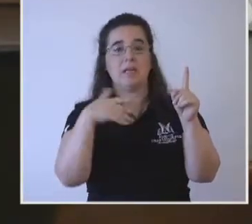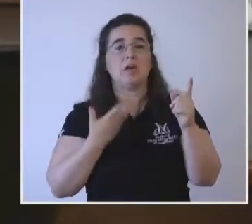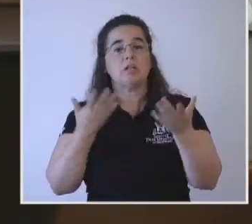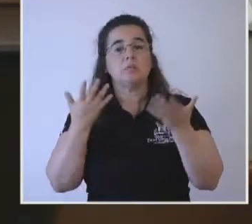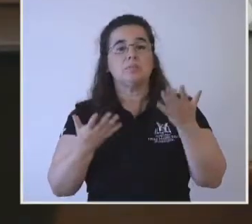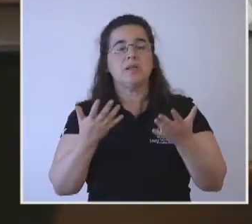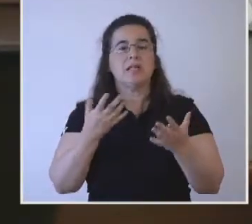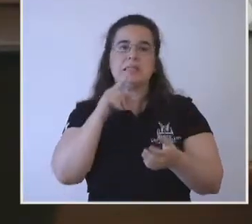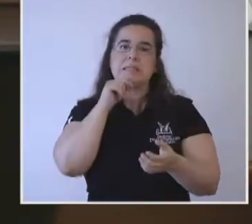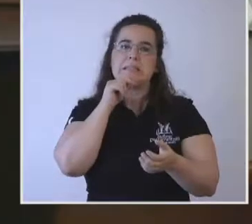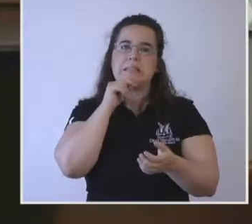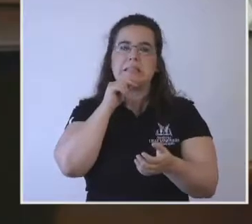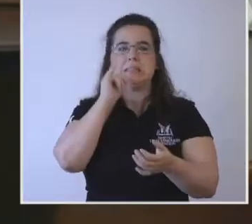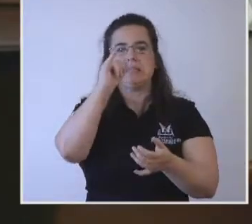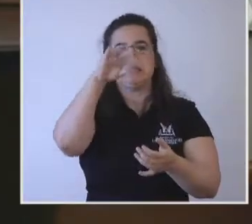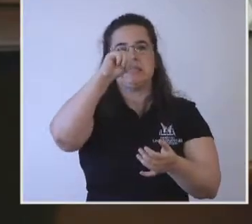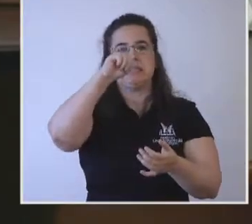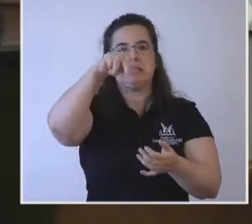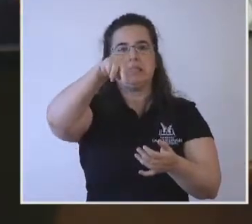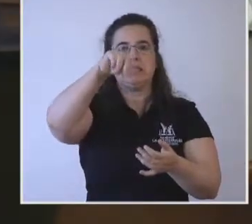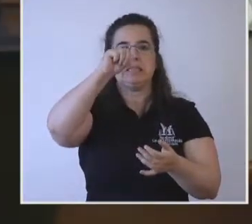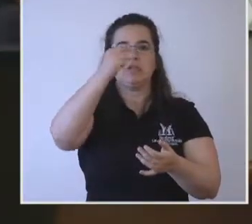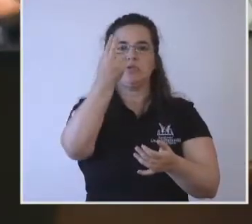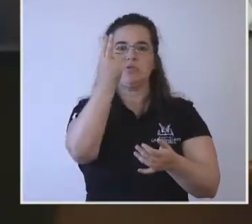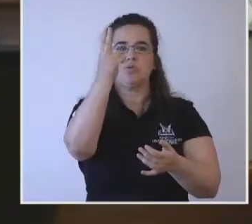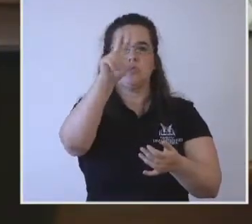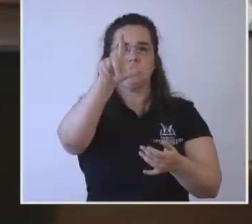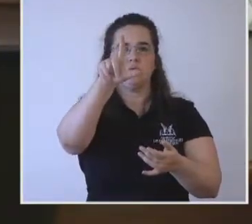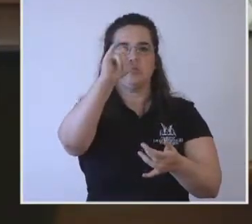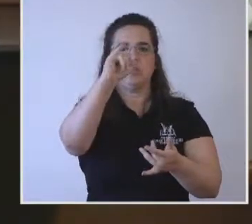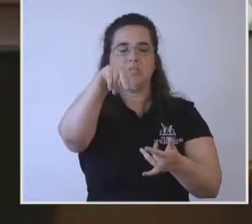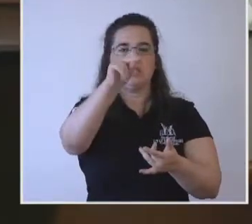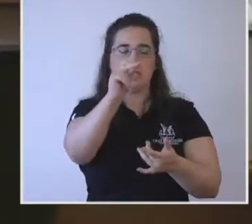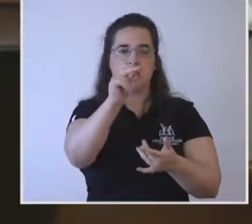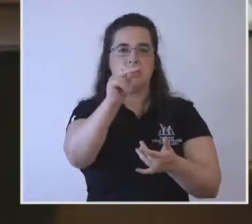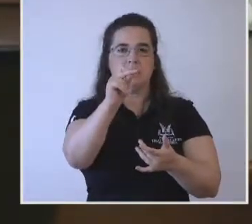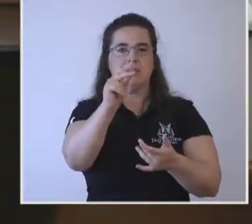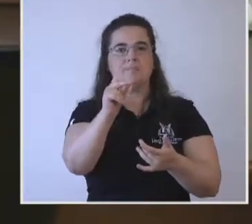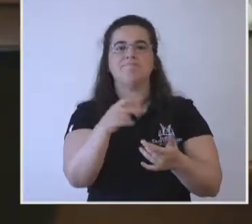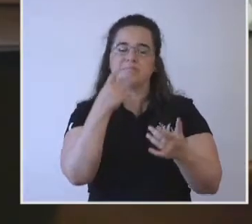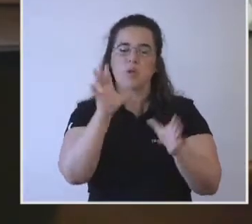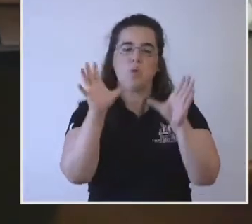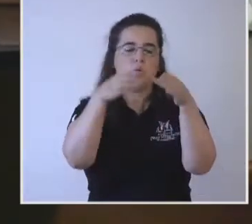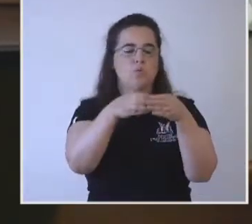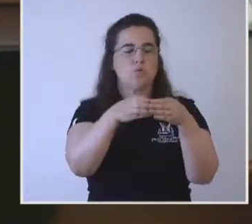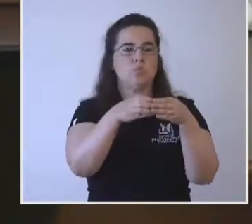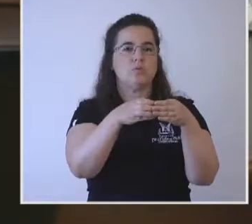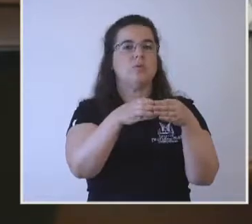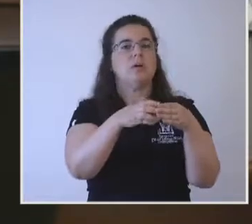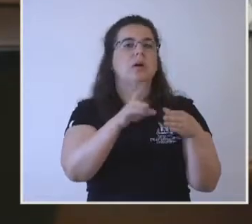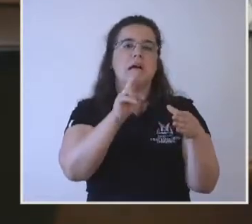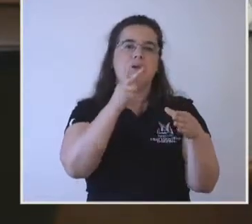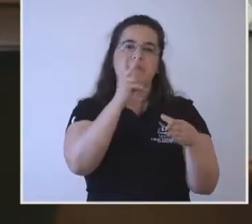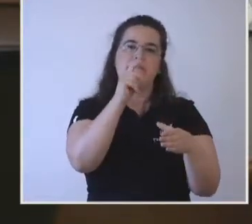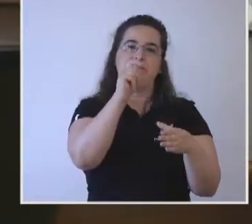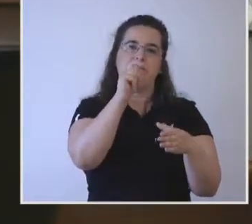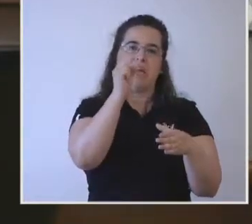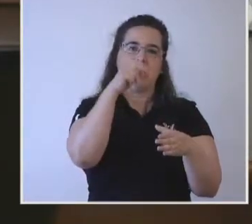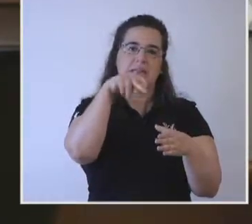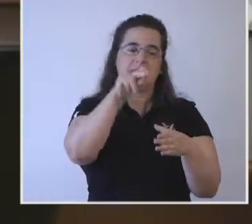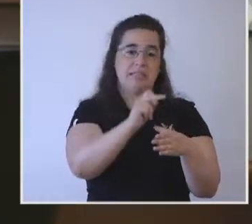véganos, nós continuamos a ver os véganos claramente à frente. a insulina em excesso é